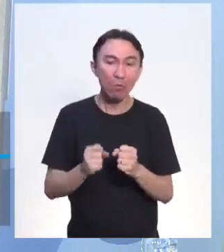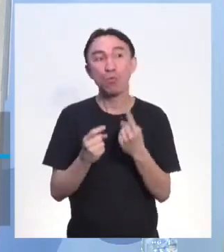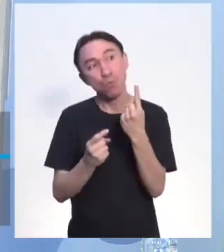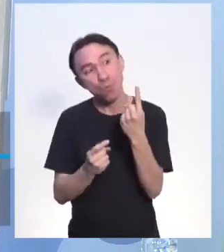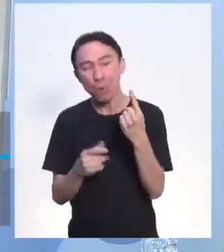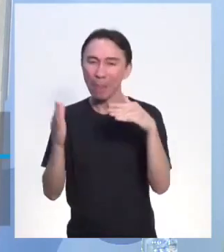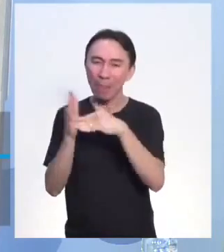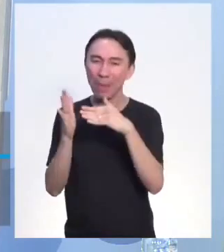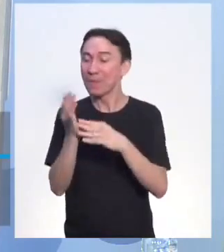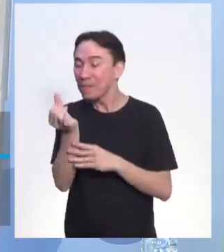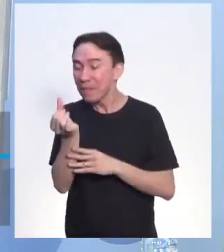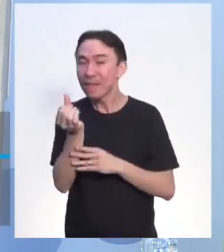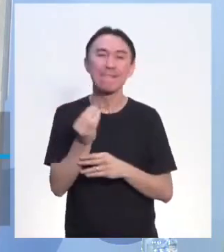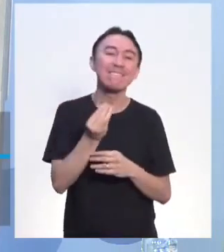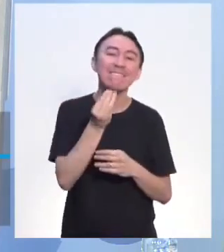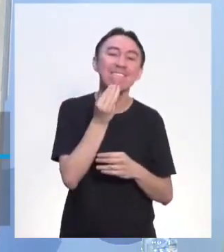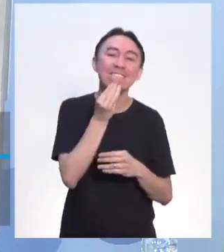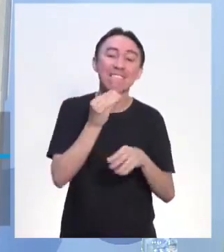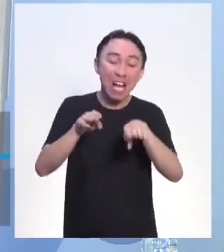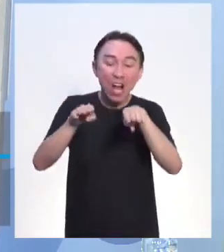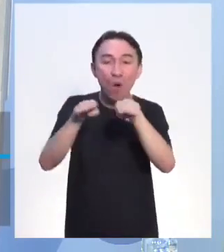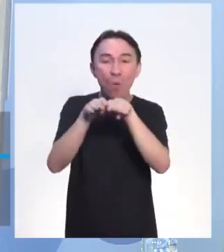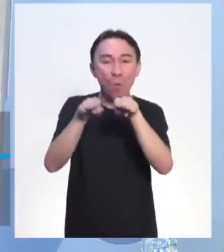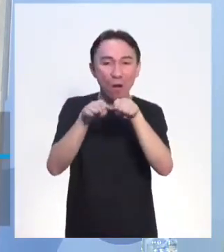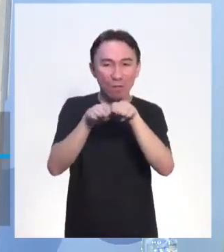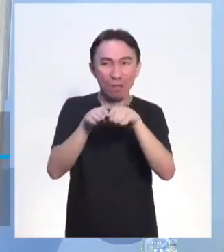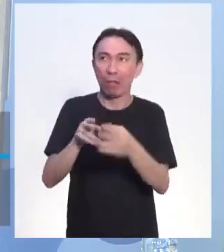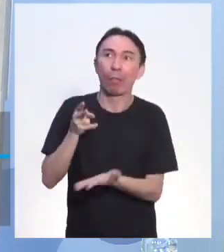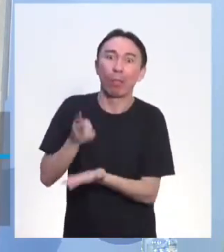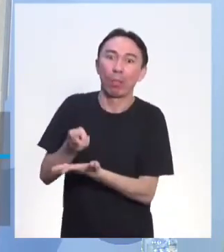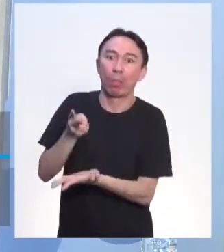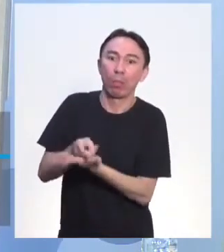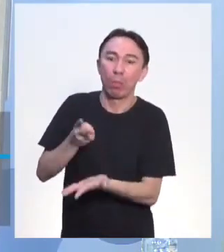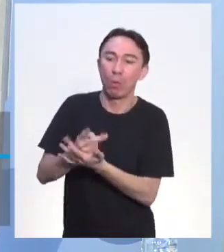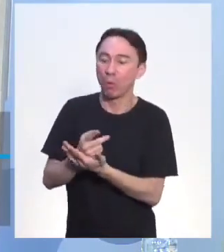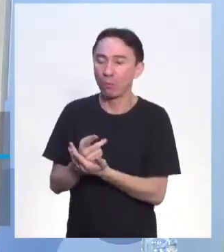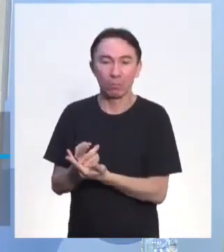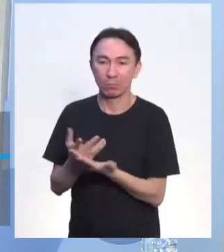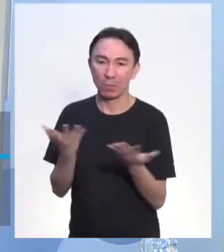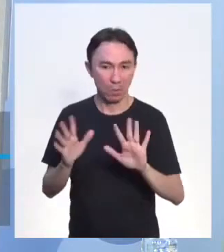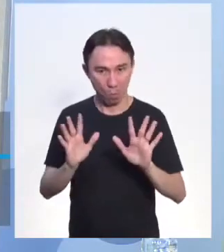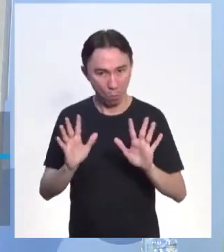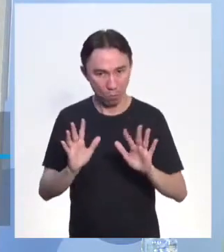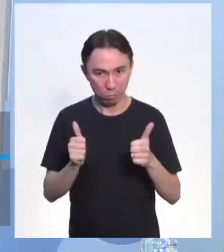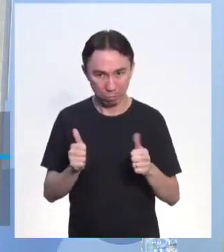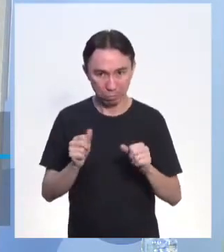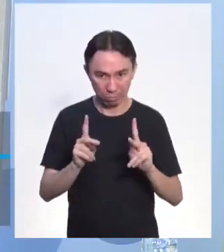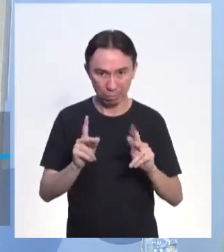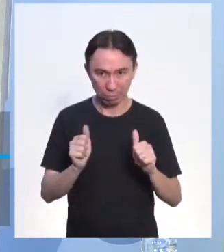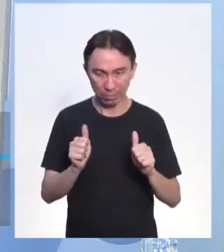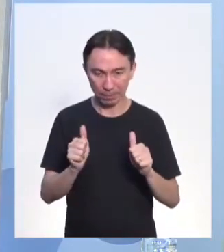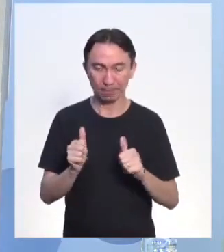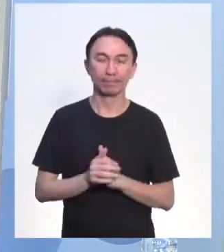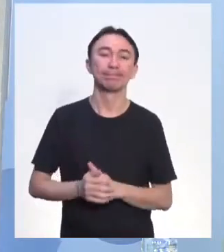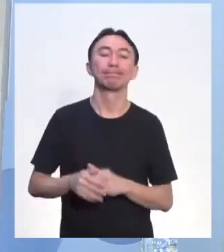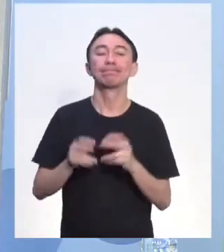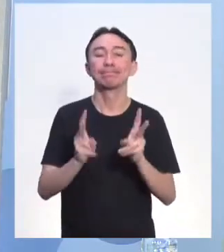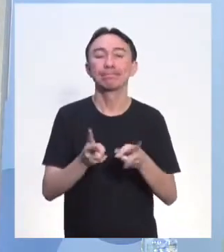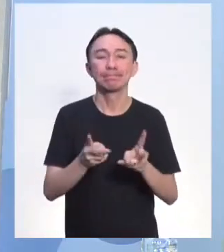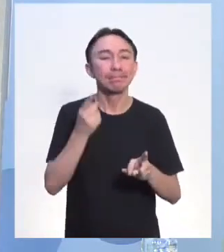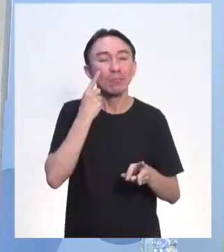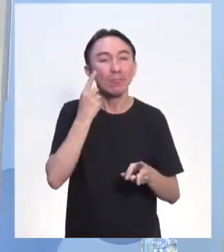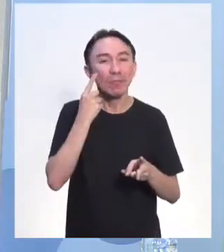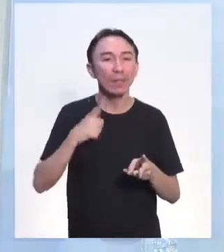jogar, tem a chance de sair qualquer número, não vai ser sempre sair o mesmo número. Tudo bem? Bom, continuando, põe por favor o próximo slide que fala